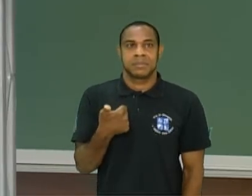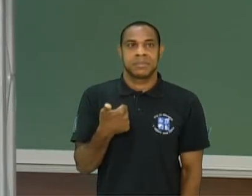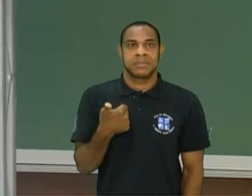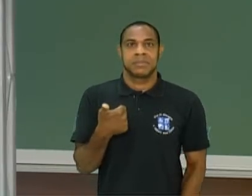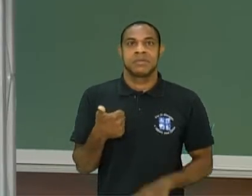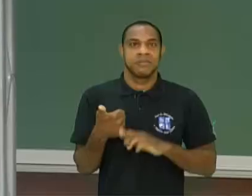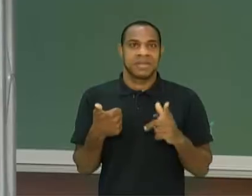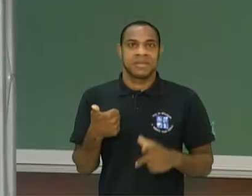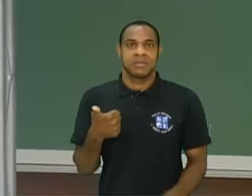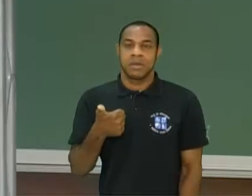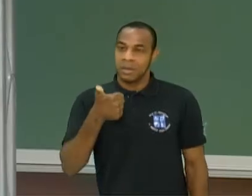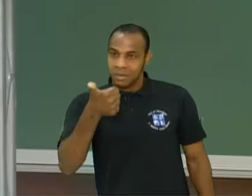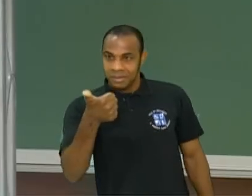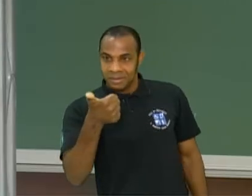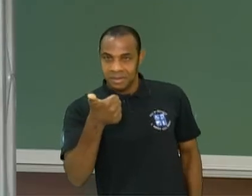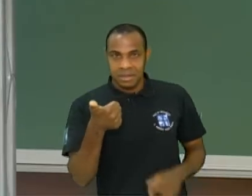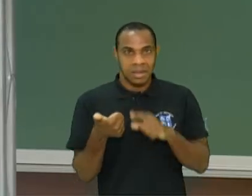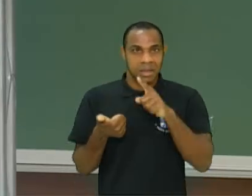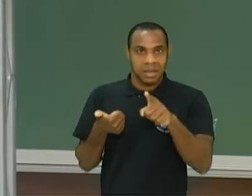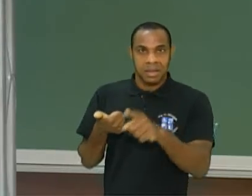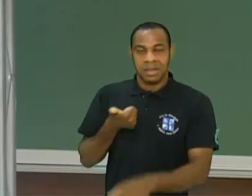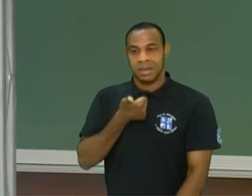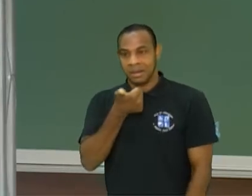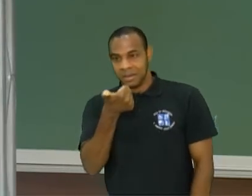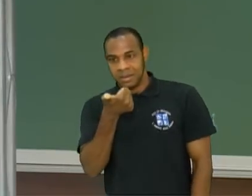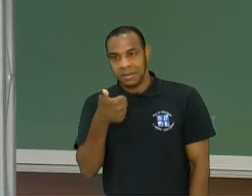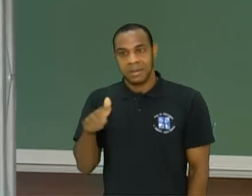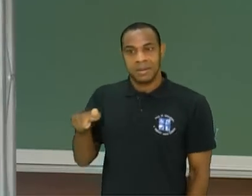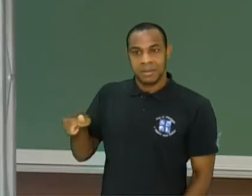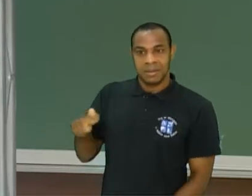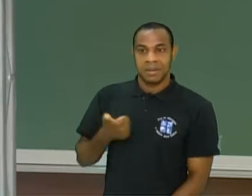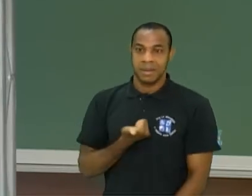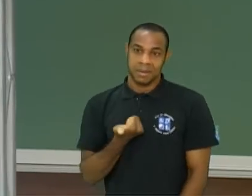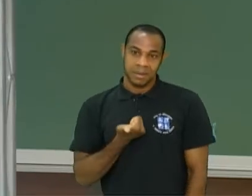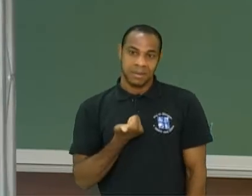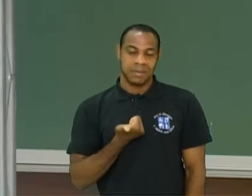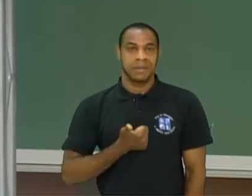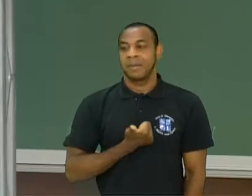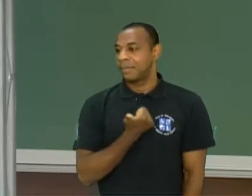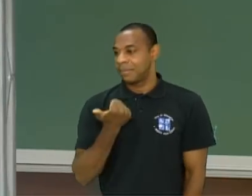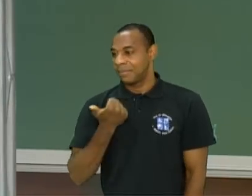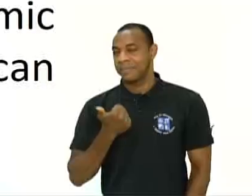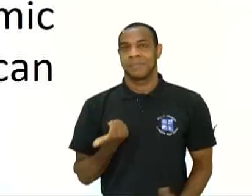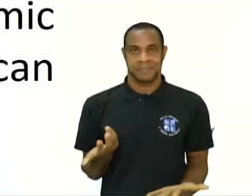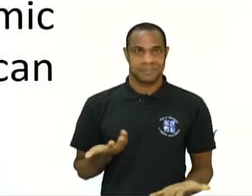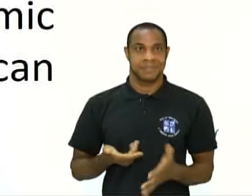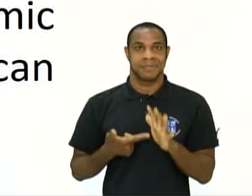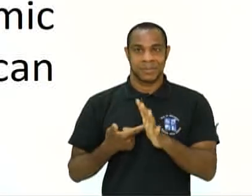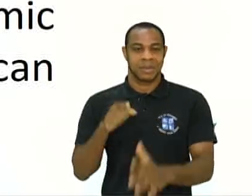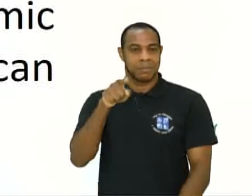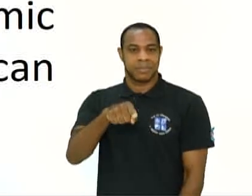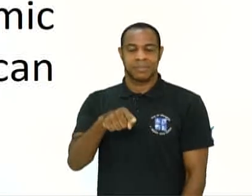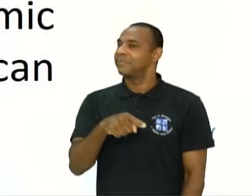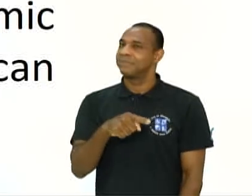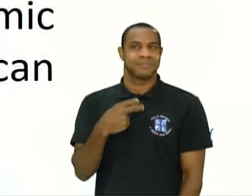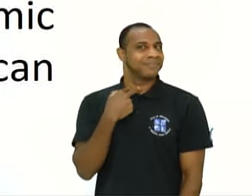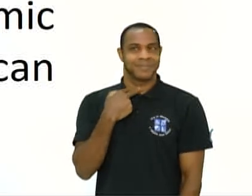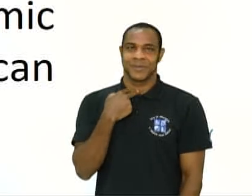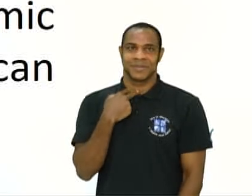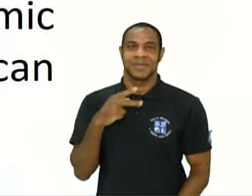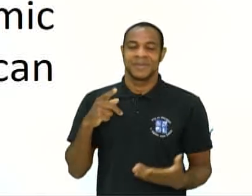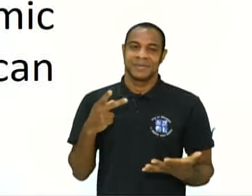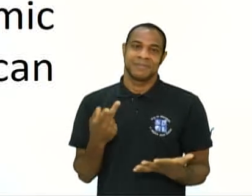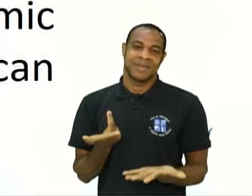que diferente, né? E não o dedo indicador como nós usamos. Thumbs up is used in many